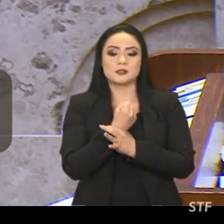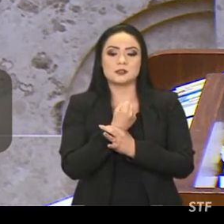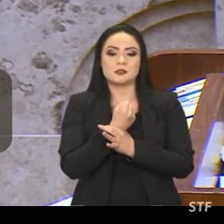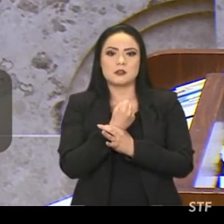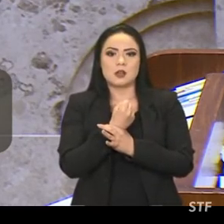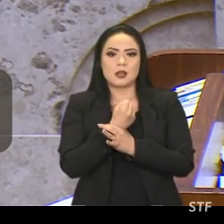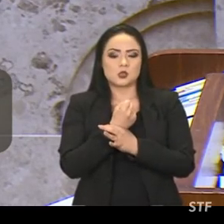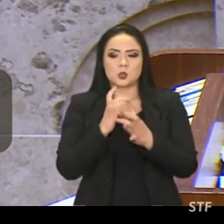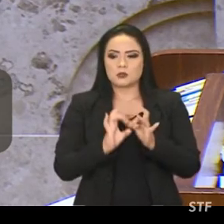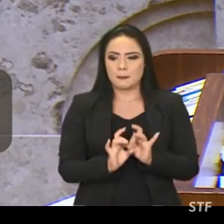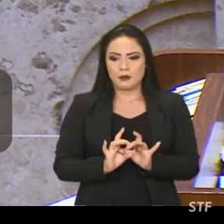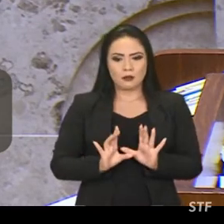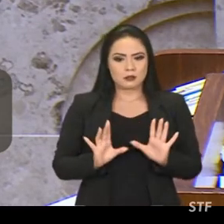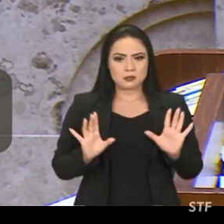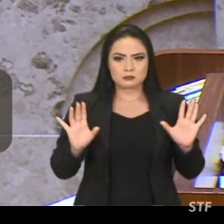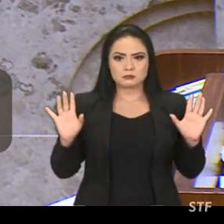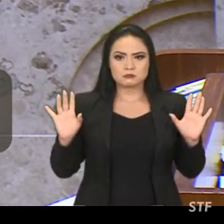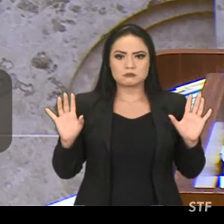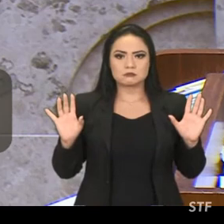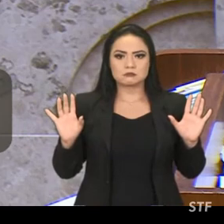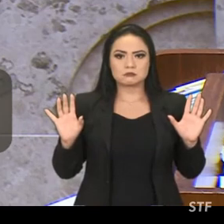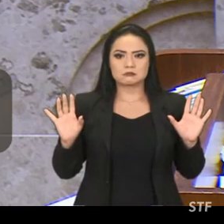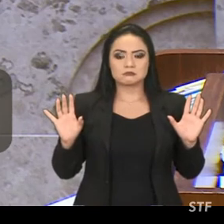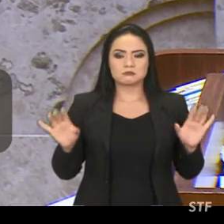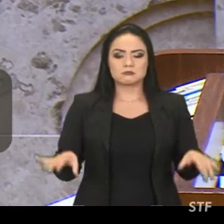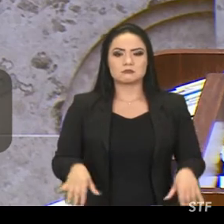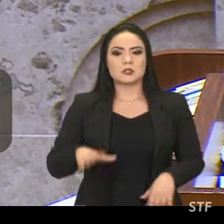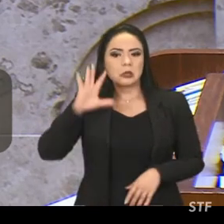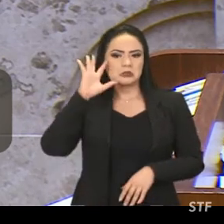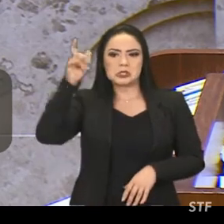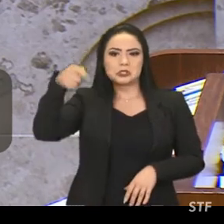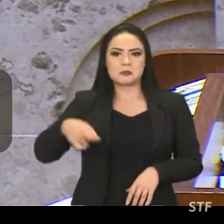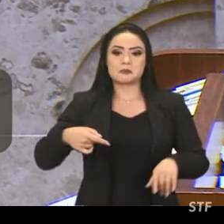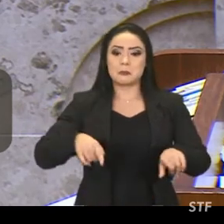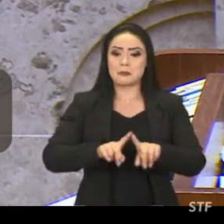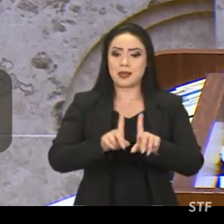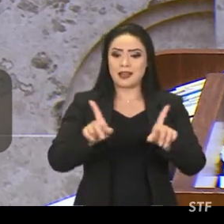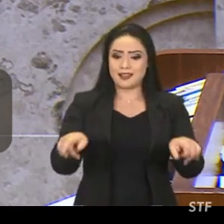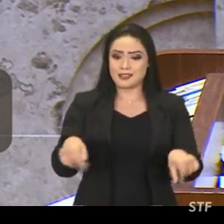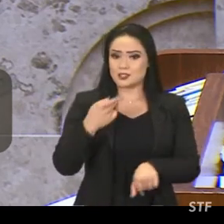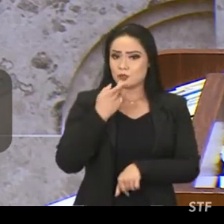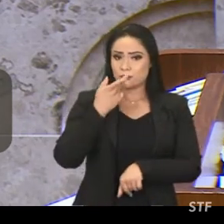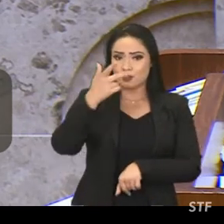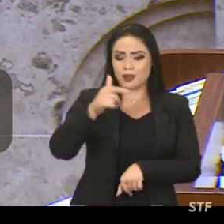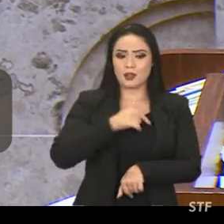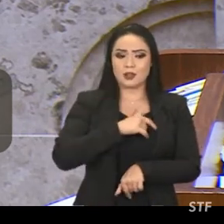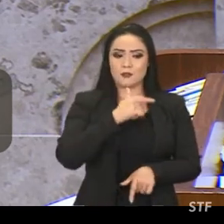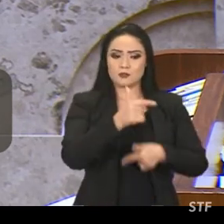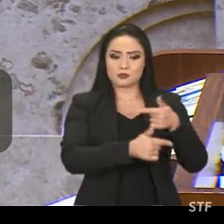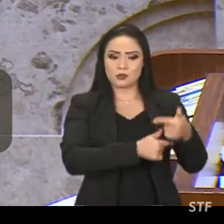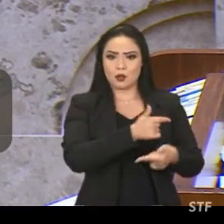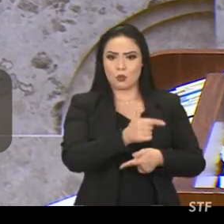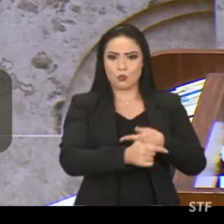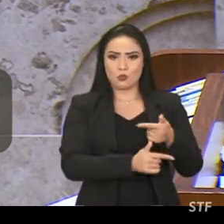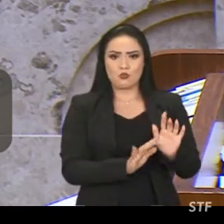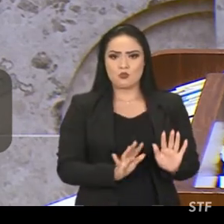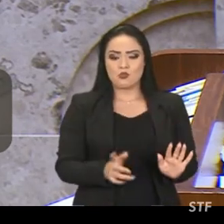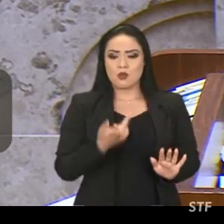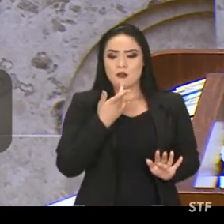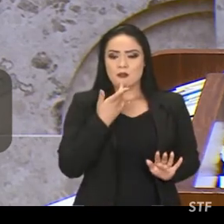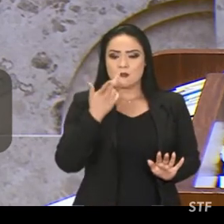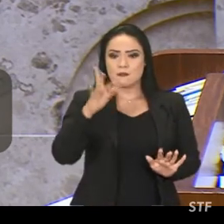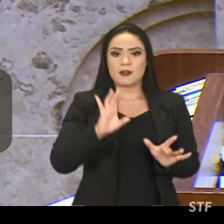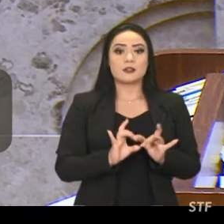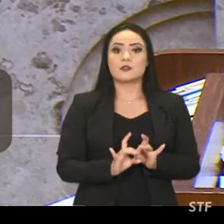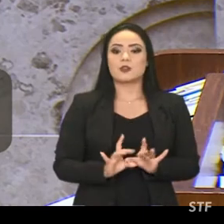independência, a sua autonomia. Mas não fala, a sua autonomia funcional, mas não fala em